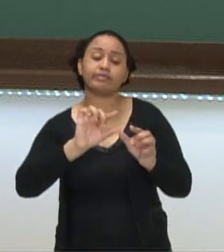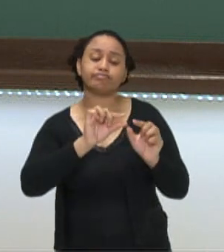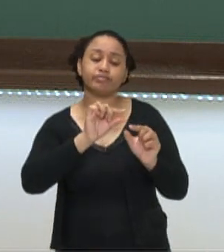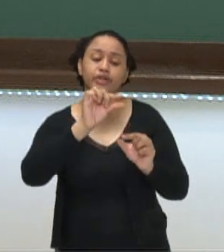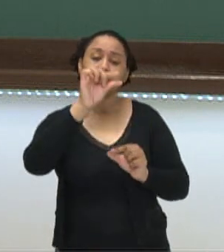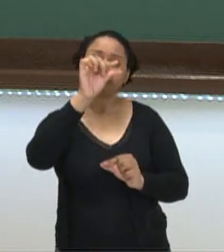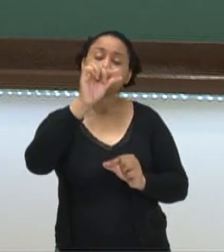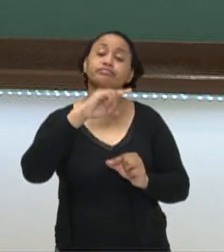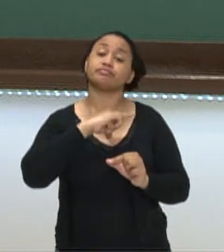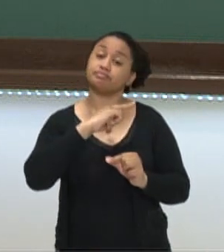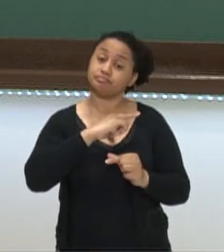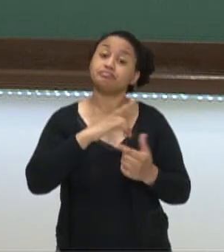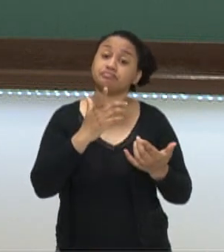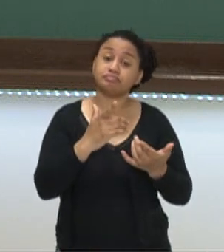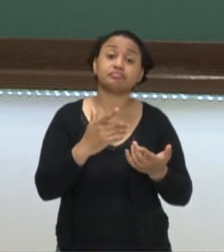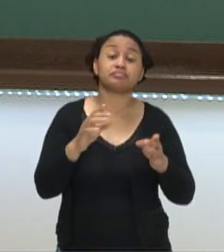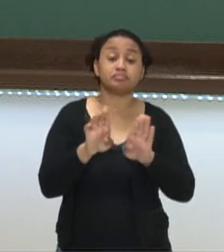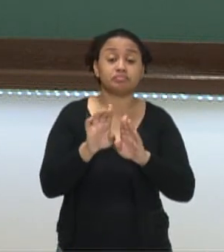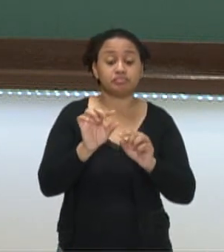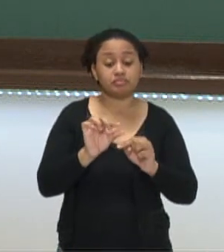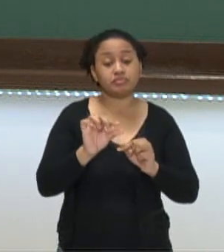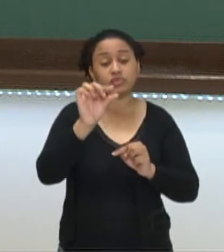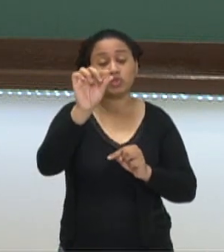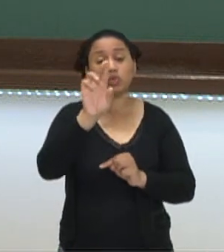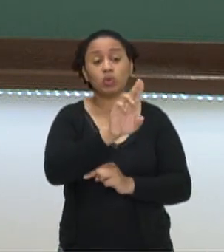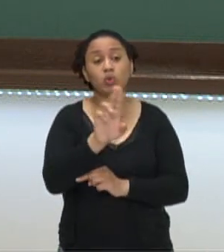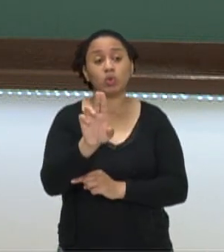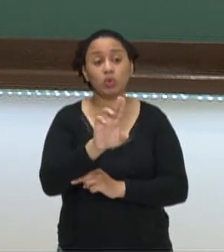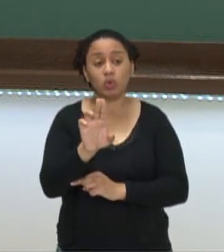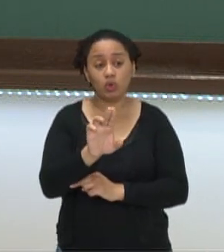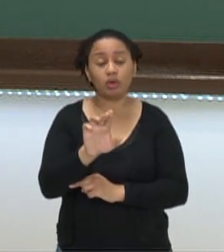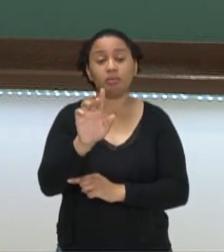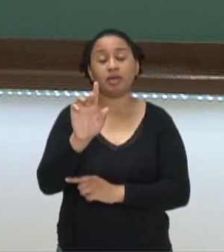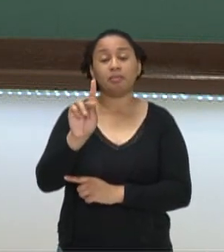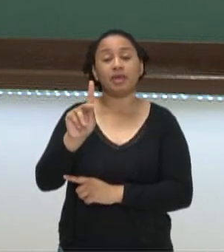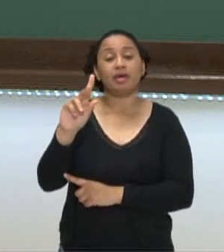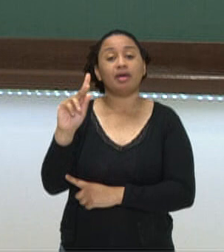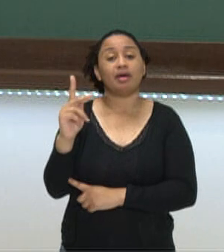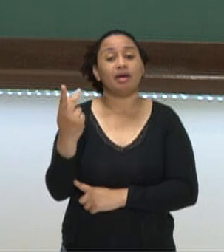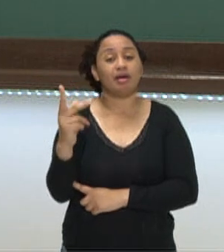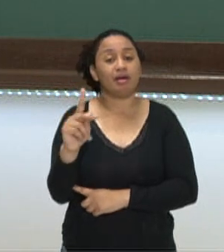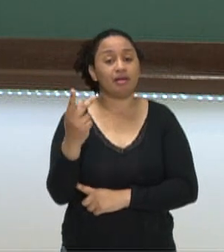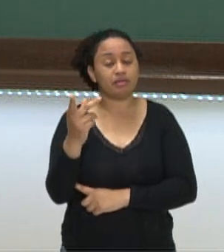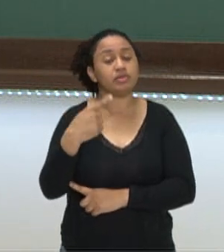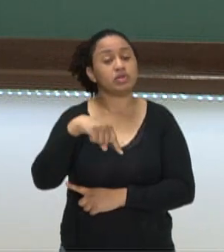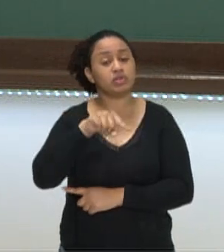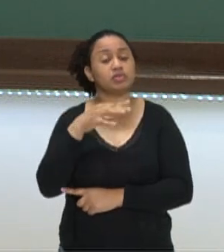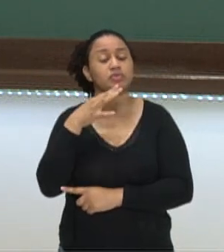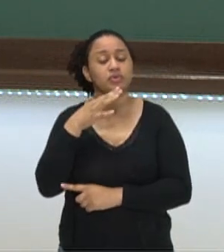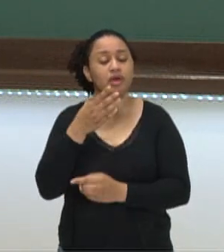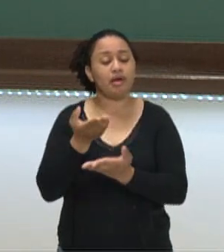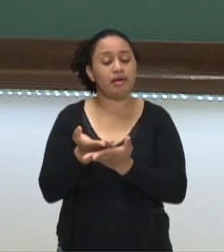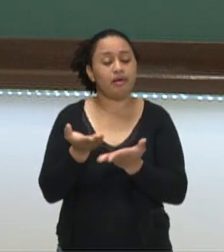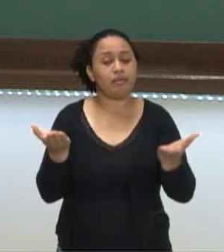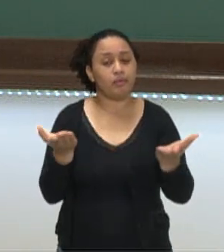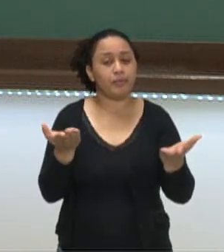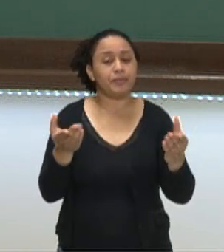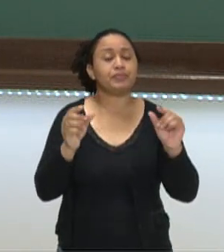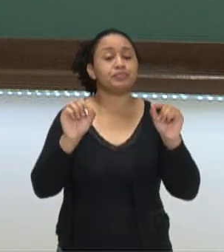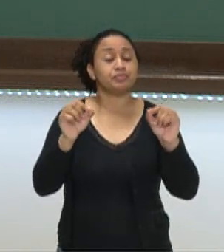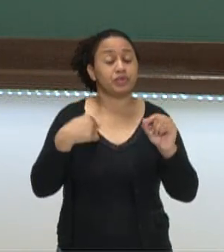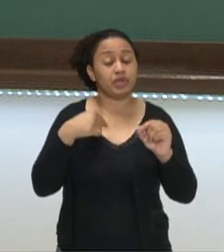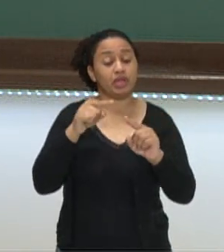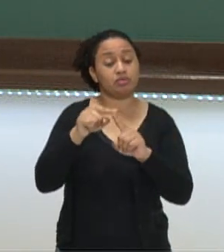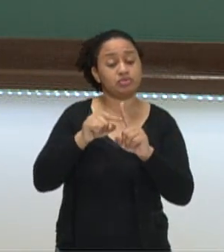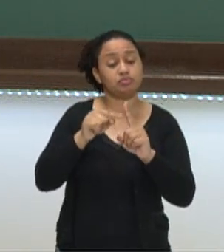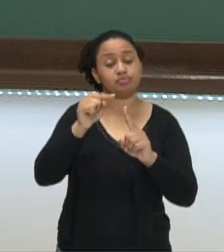escalas, inclusive escala chamada de pH, que nós vamos ver ao longo dessa aula, que é uma